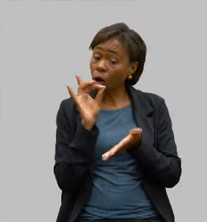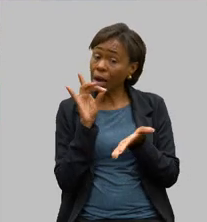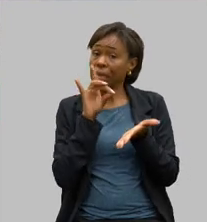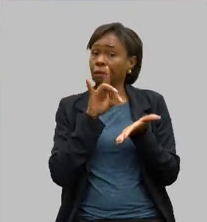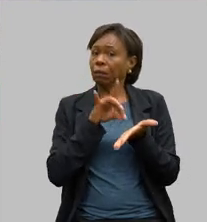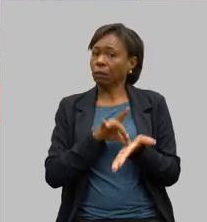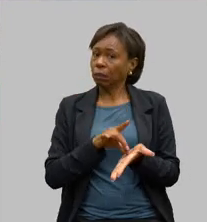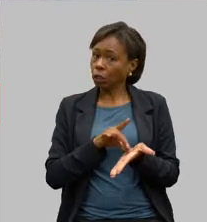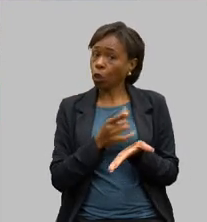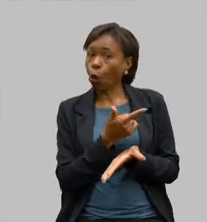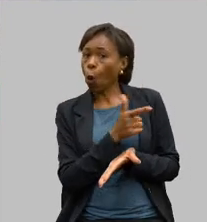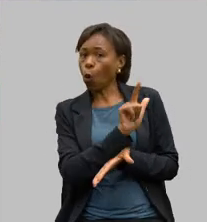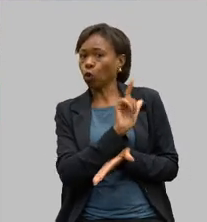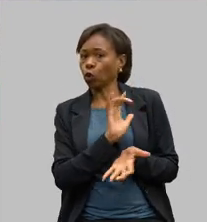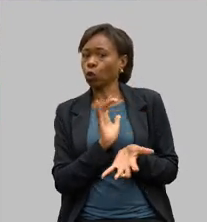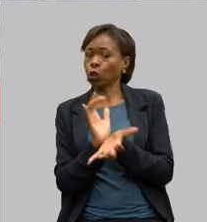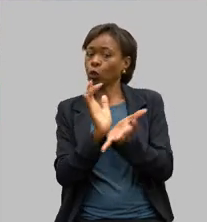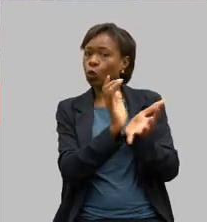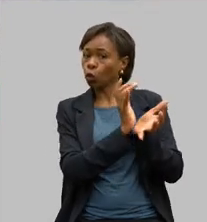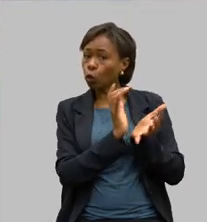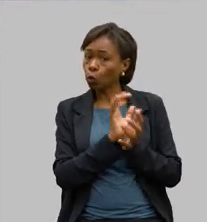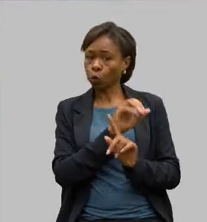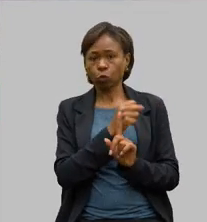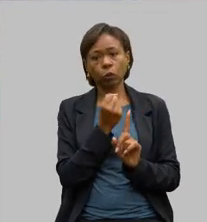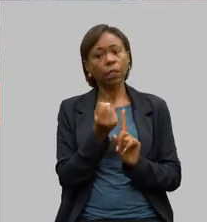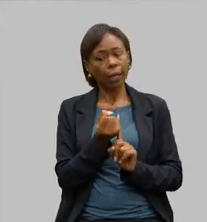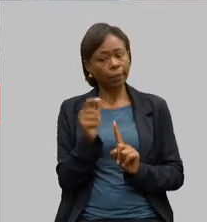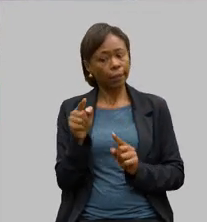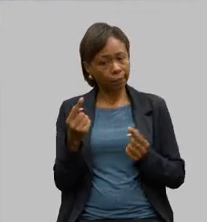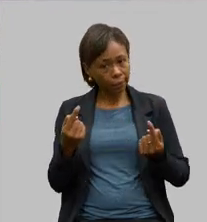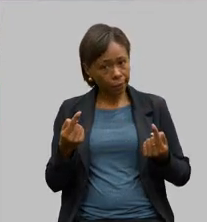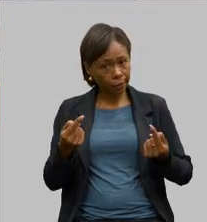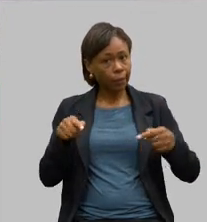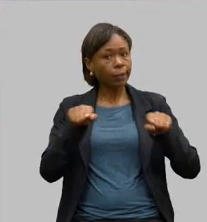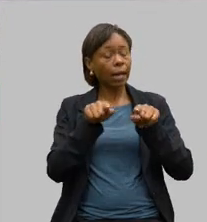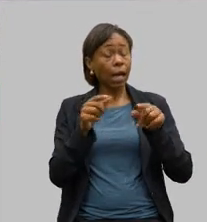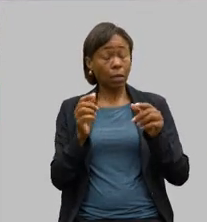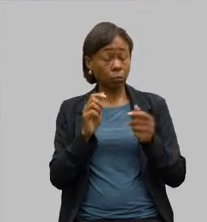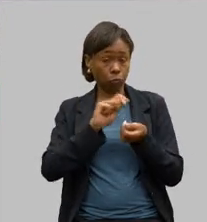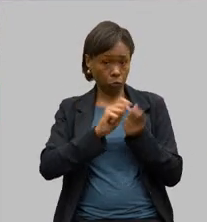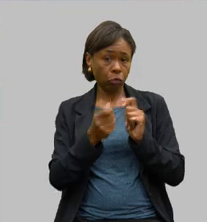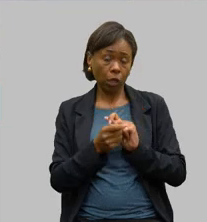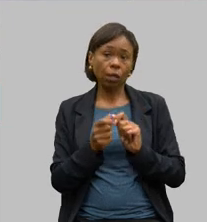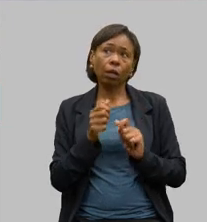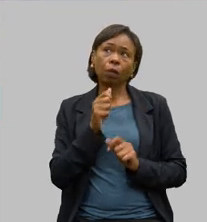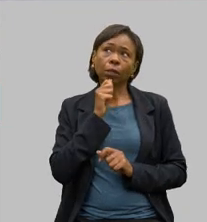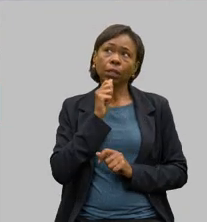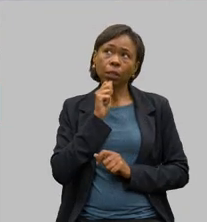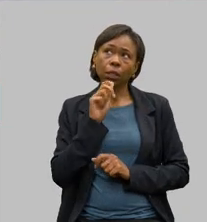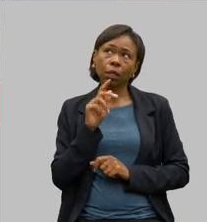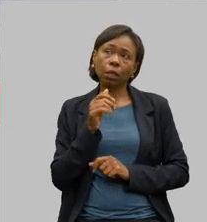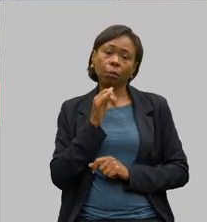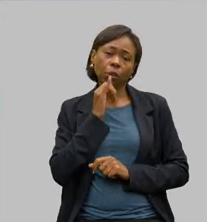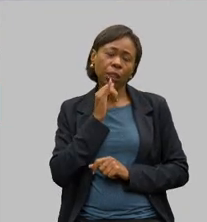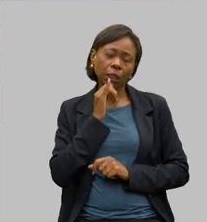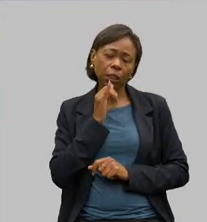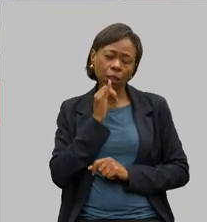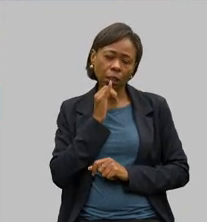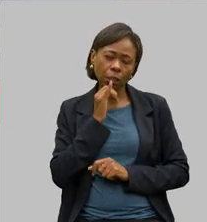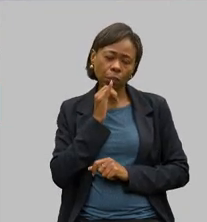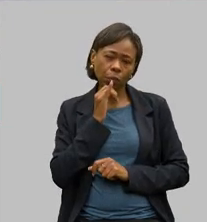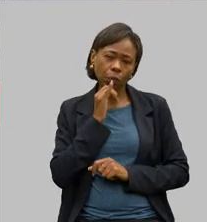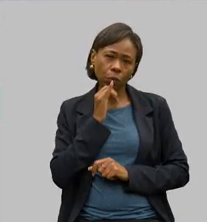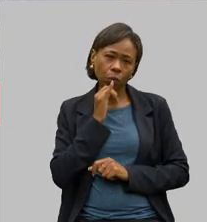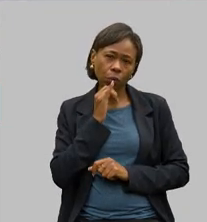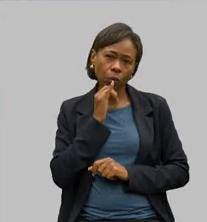outras organizações sociais que nós temos vou dar o exemplo da APA que ou vou dar o exemplo por exemplo da nossa da nossa